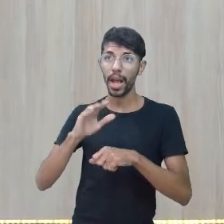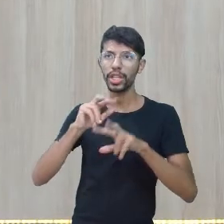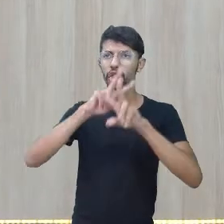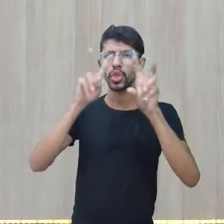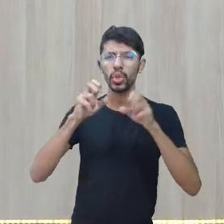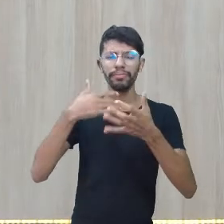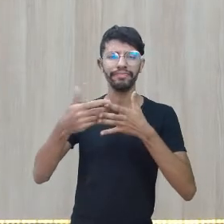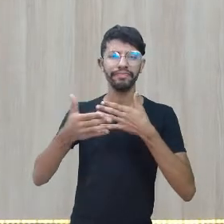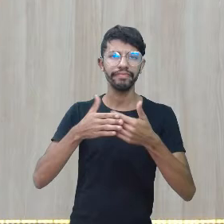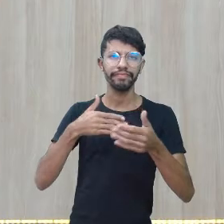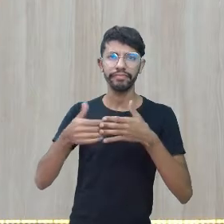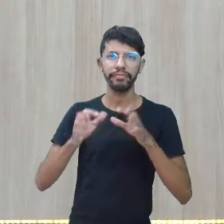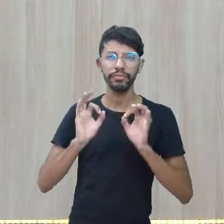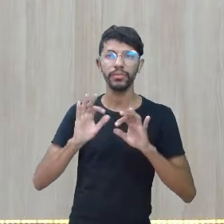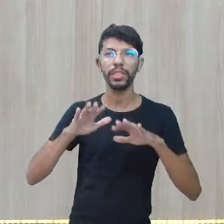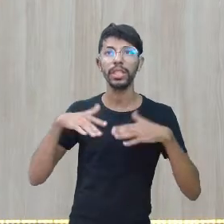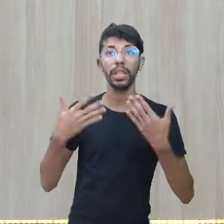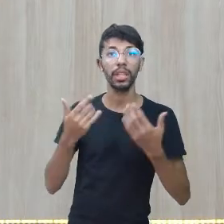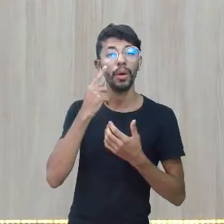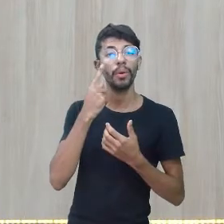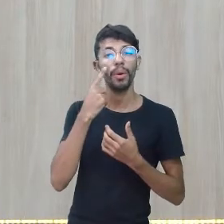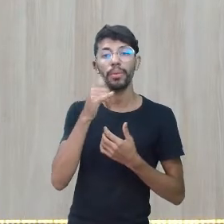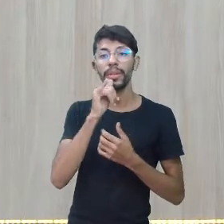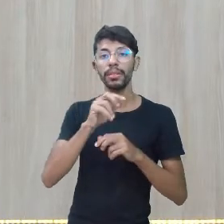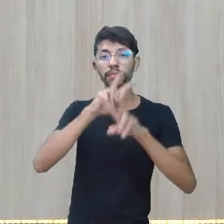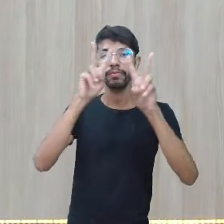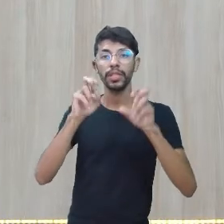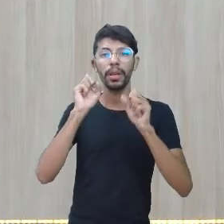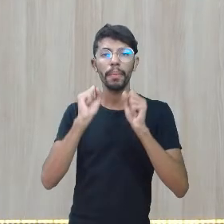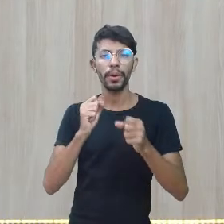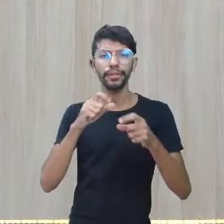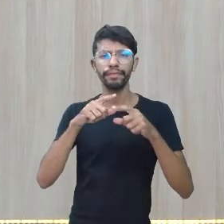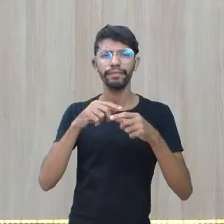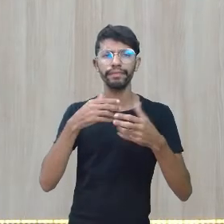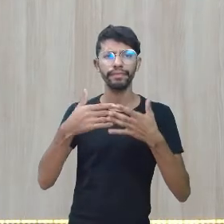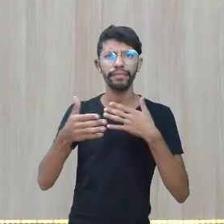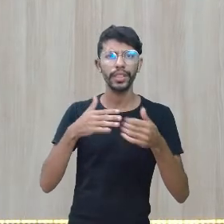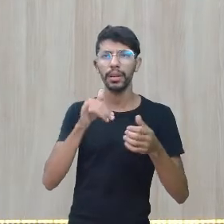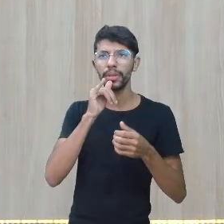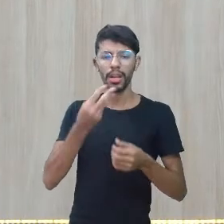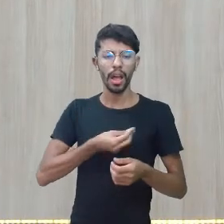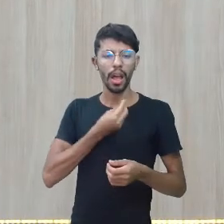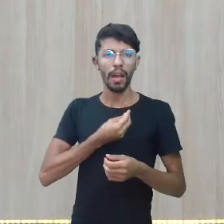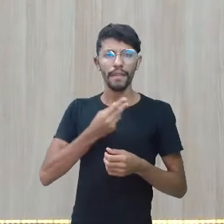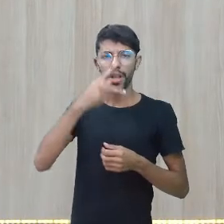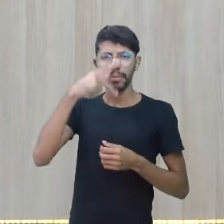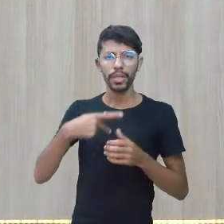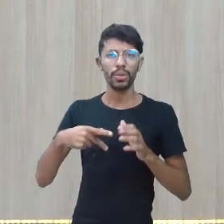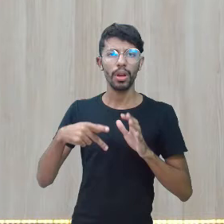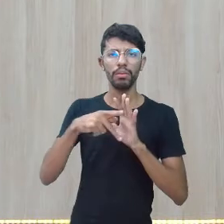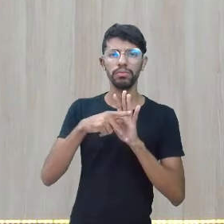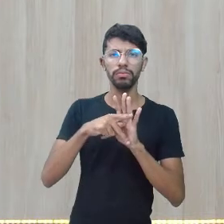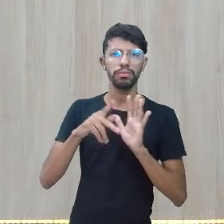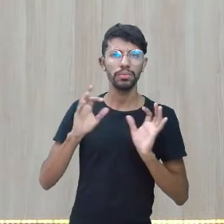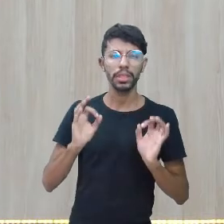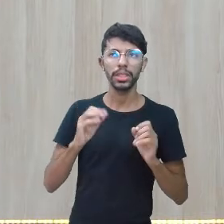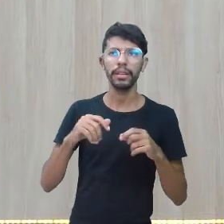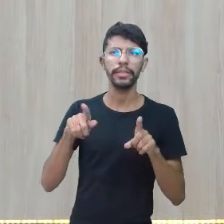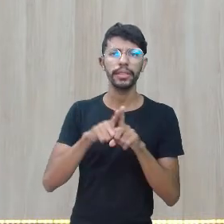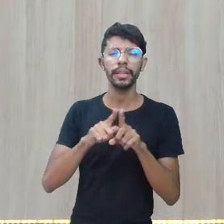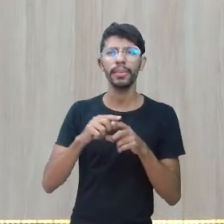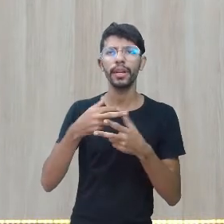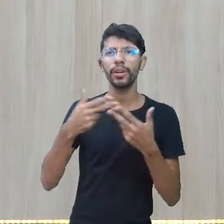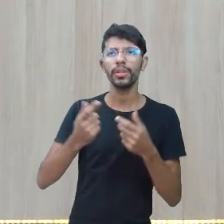o tema é o mais variado possível. Pode ser a vida pessoal de alguém, pode ser alguma coisa que está acontecendo no nosso dia a